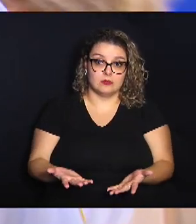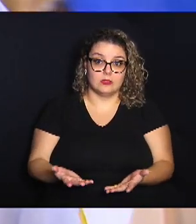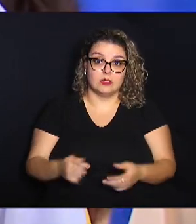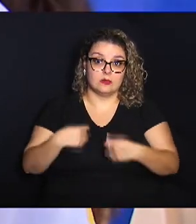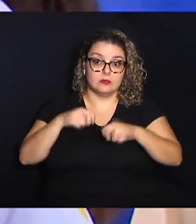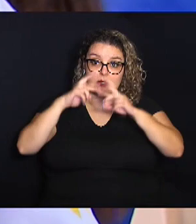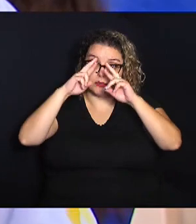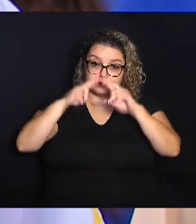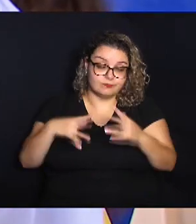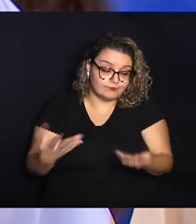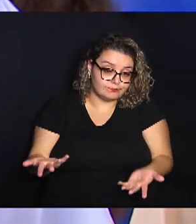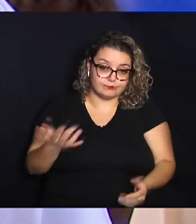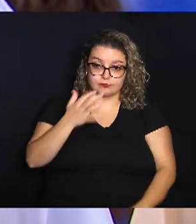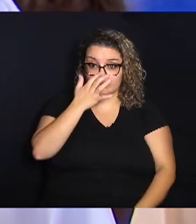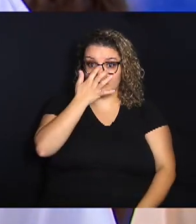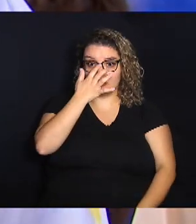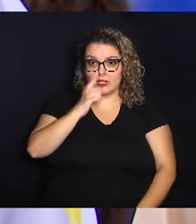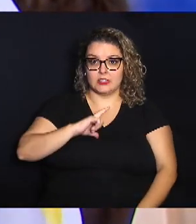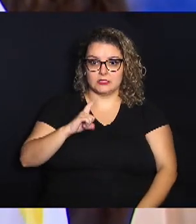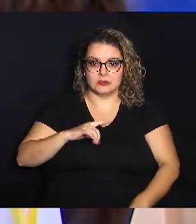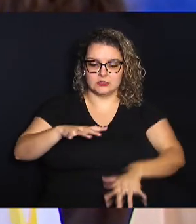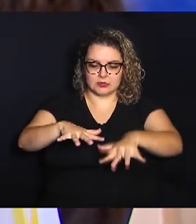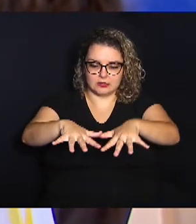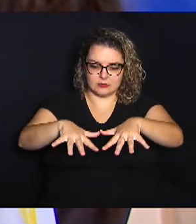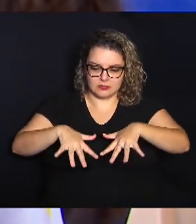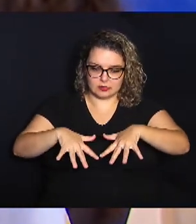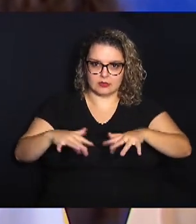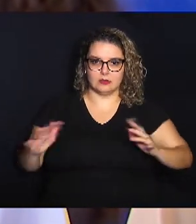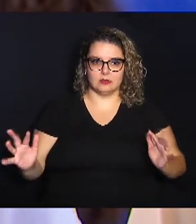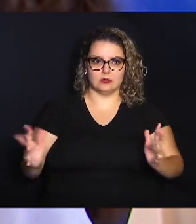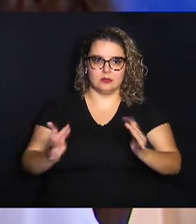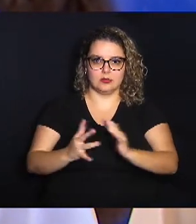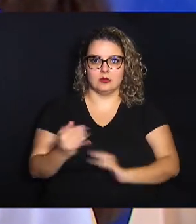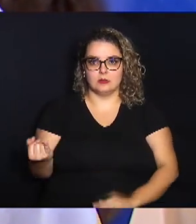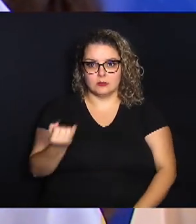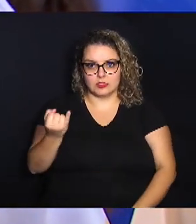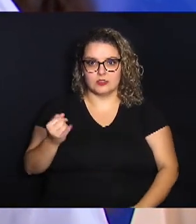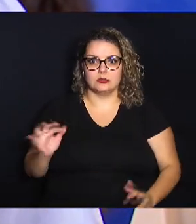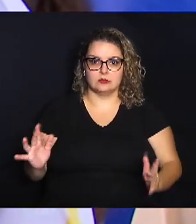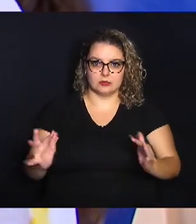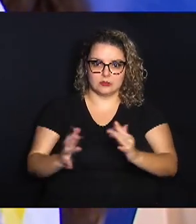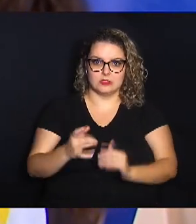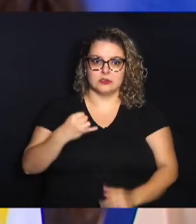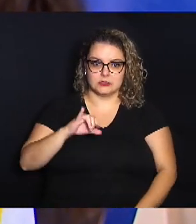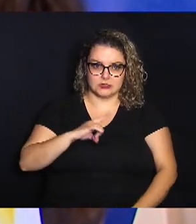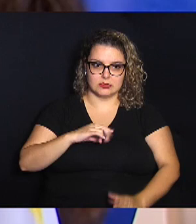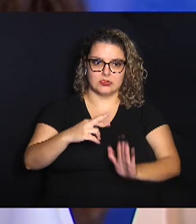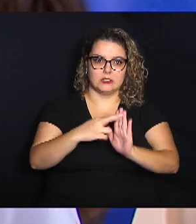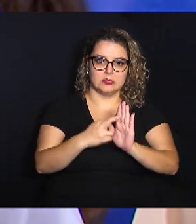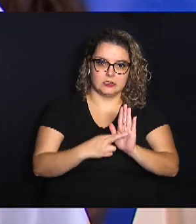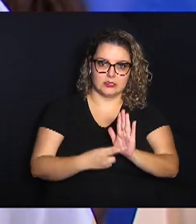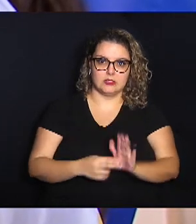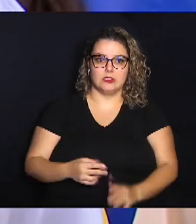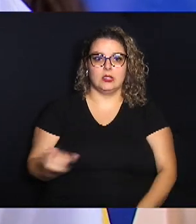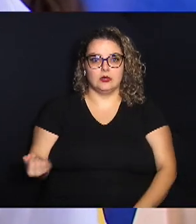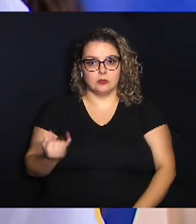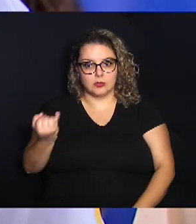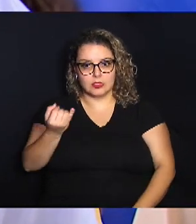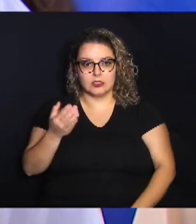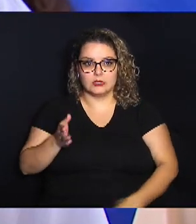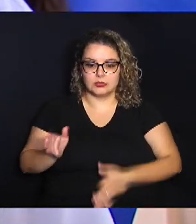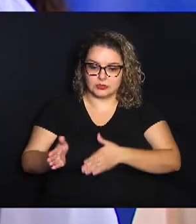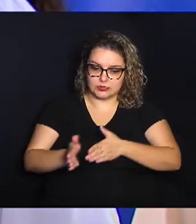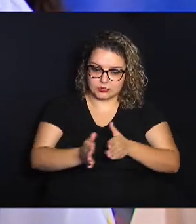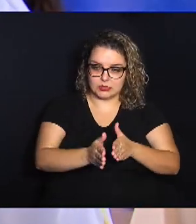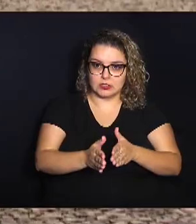respeitar, quer dizer, se existe a faixa de pedestre, é importante atravessar por lá. Se tem regra, é importante seguir. E a